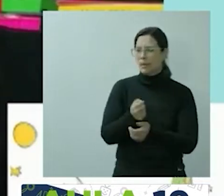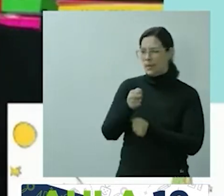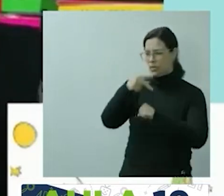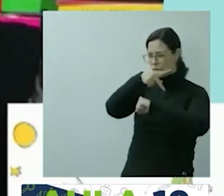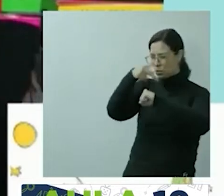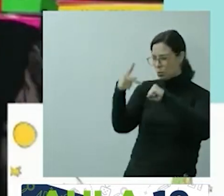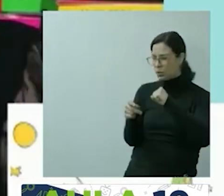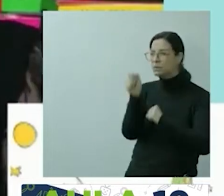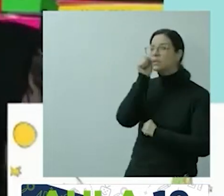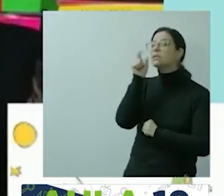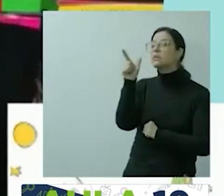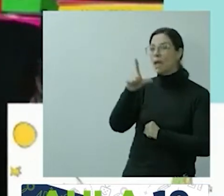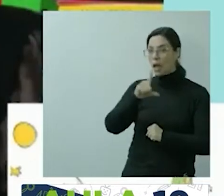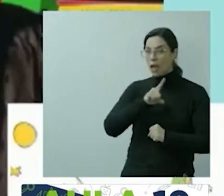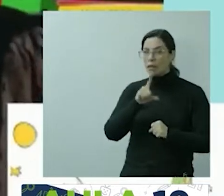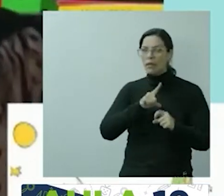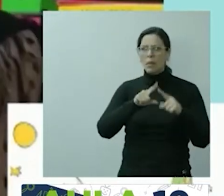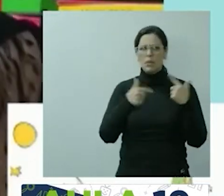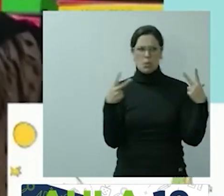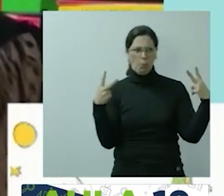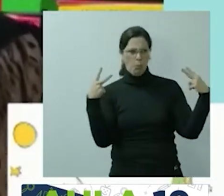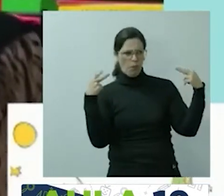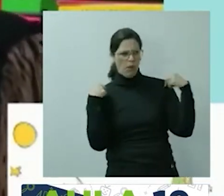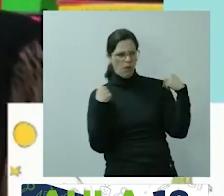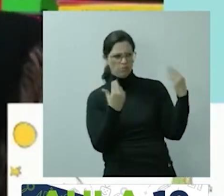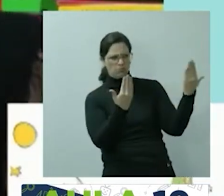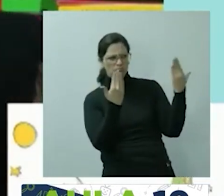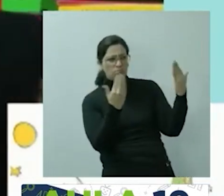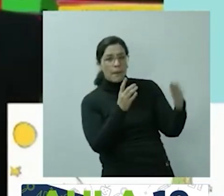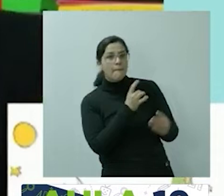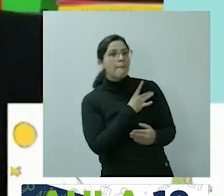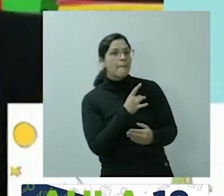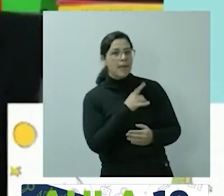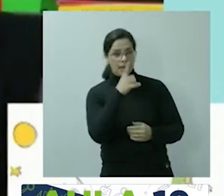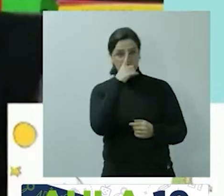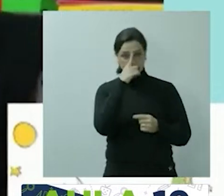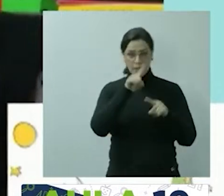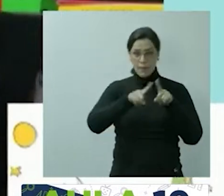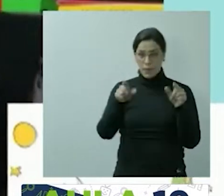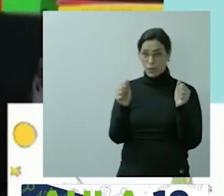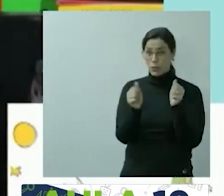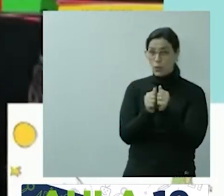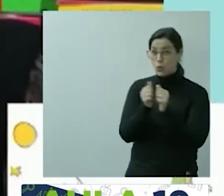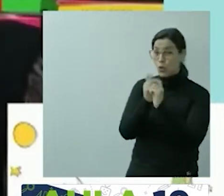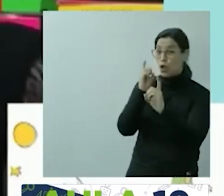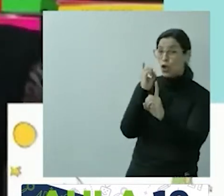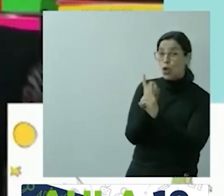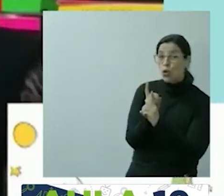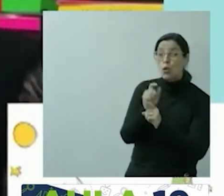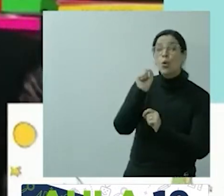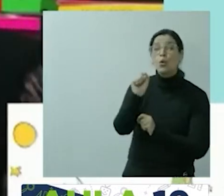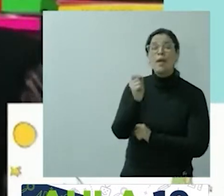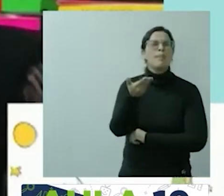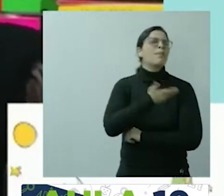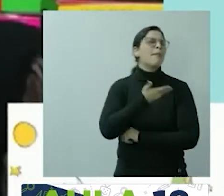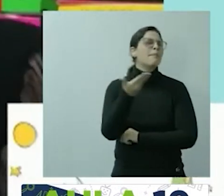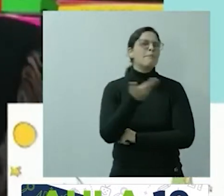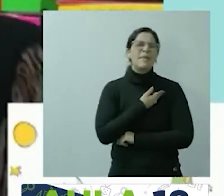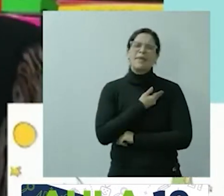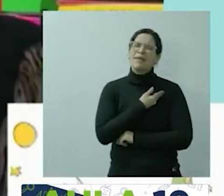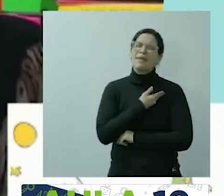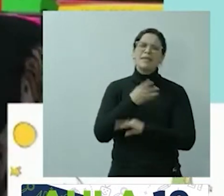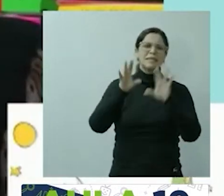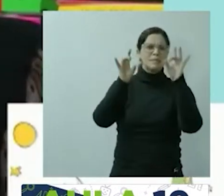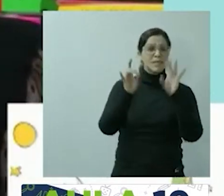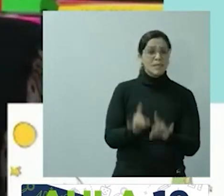esperto. O piloto ficou um pouco assim com medo. E ele encontrou uma grande amiga,